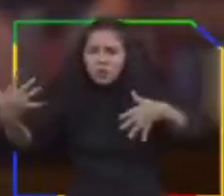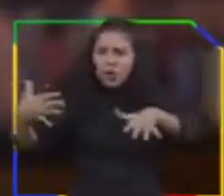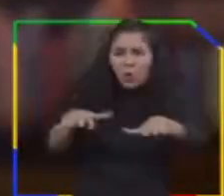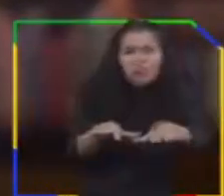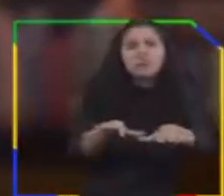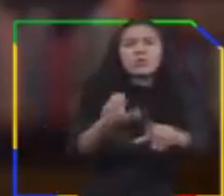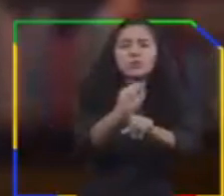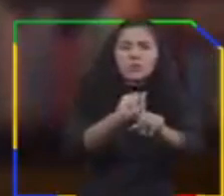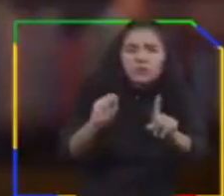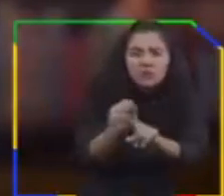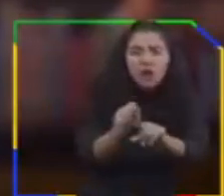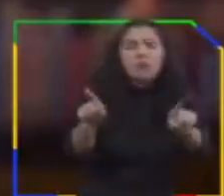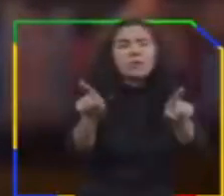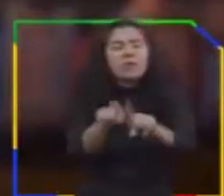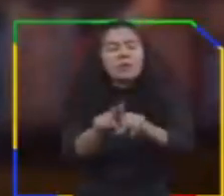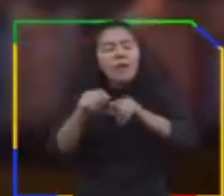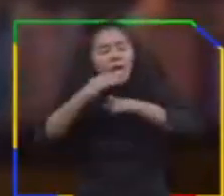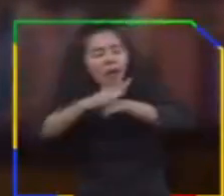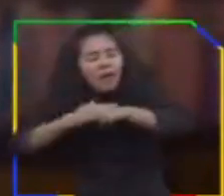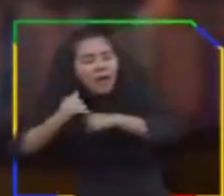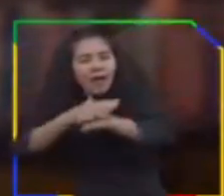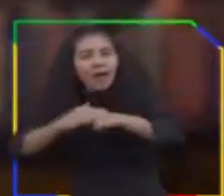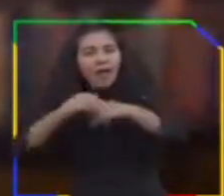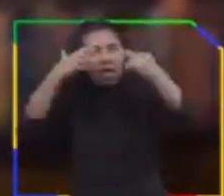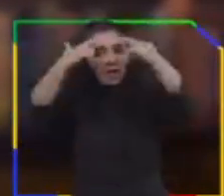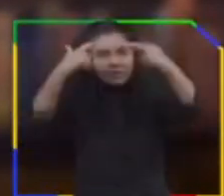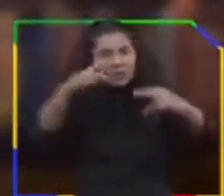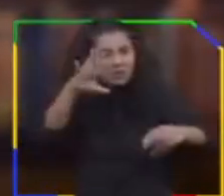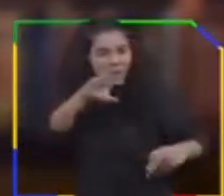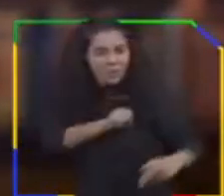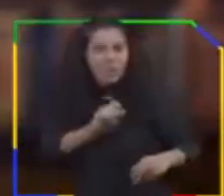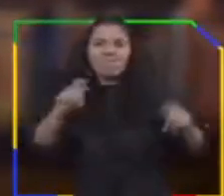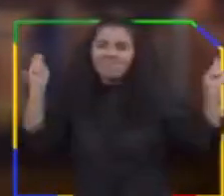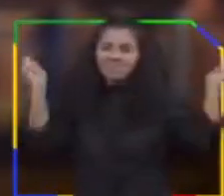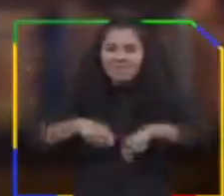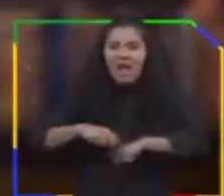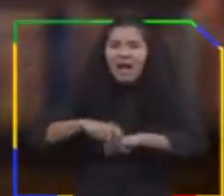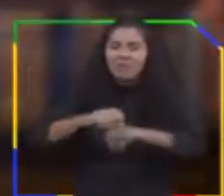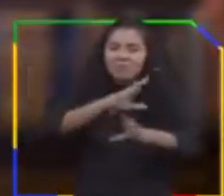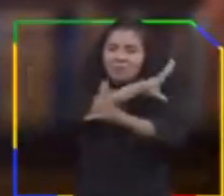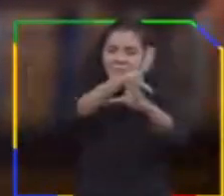social, a fraternidade, o respeito e o amor são